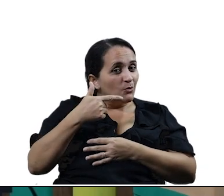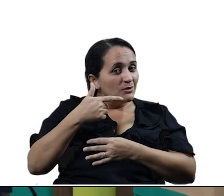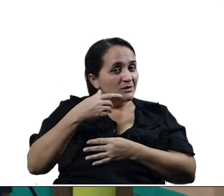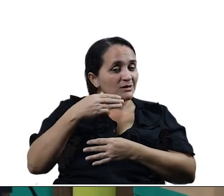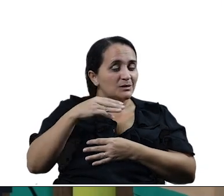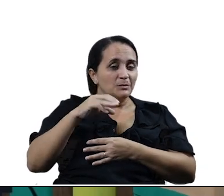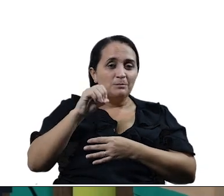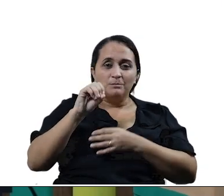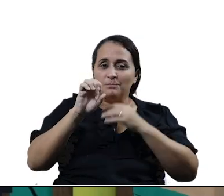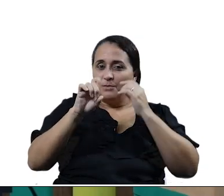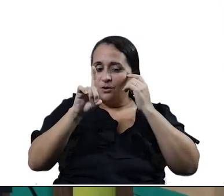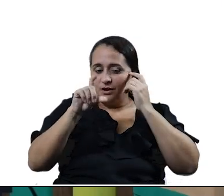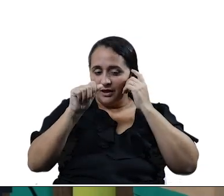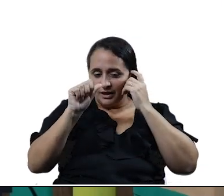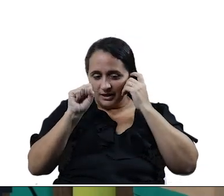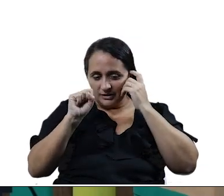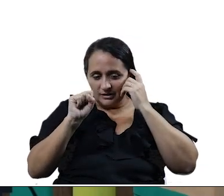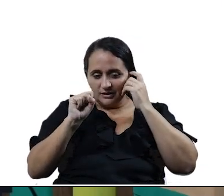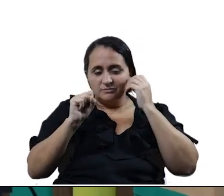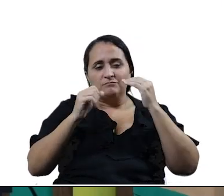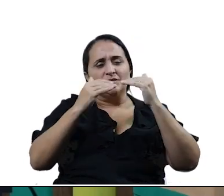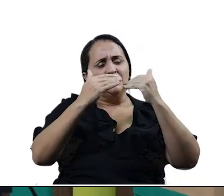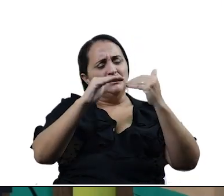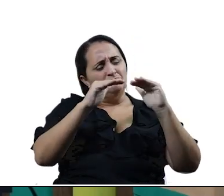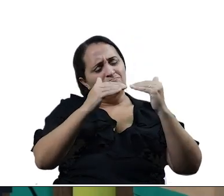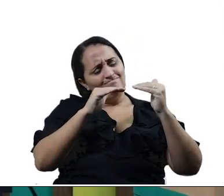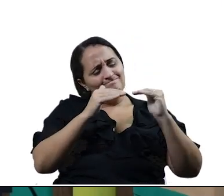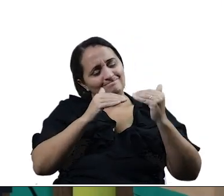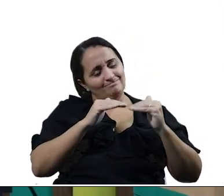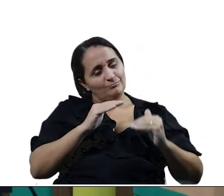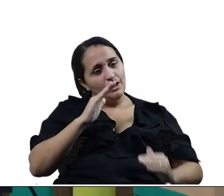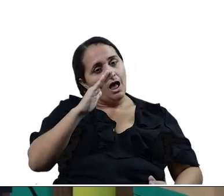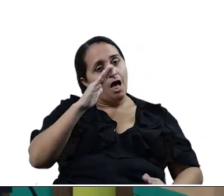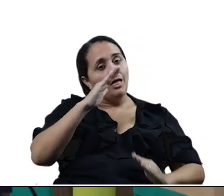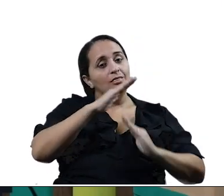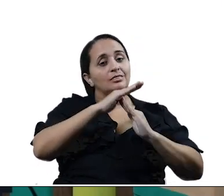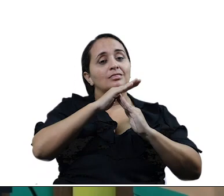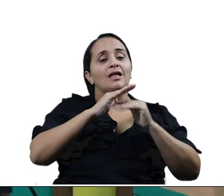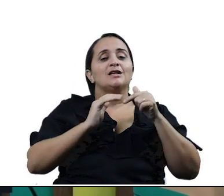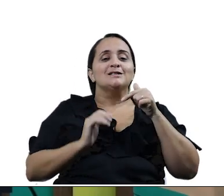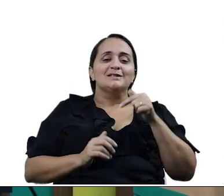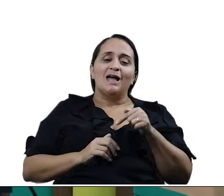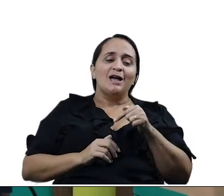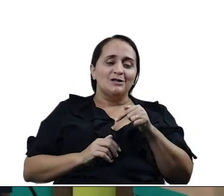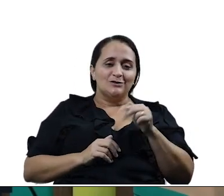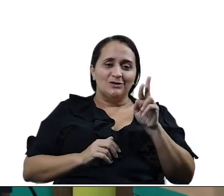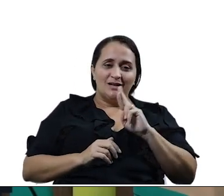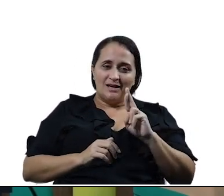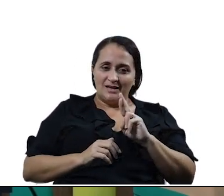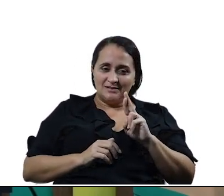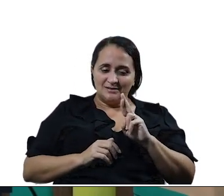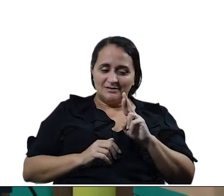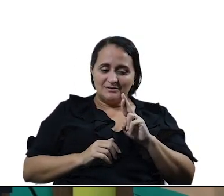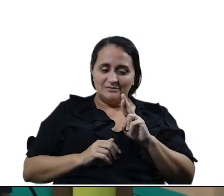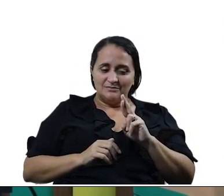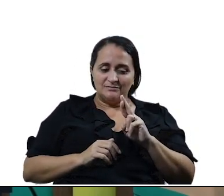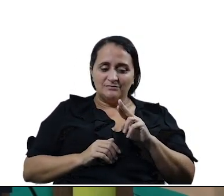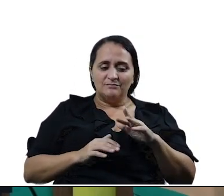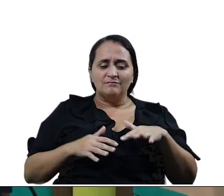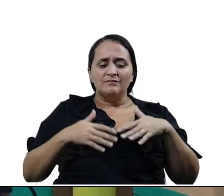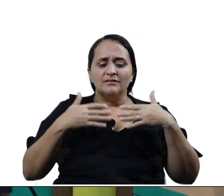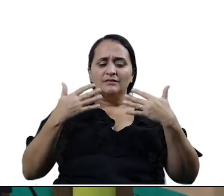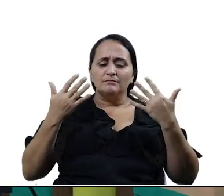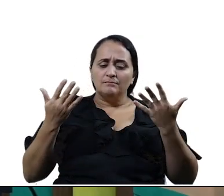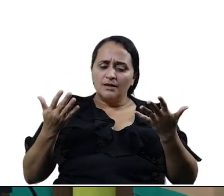moedas, certo? E assim sucessivamente até chegar em R$7, tá?